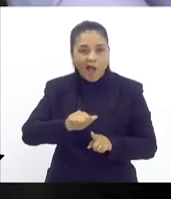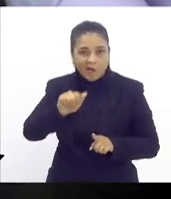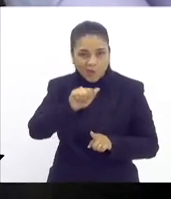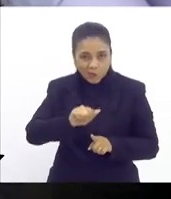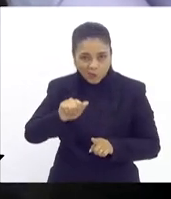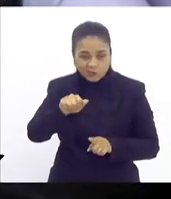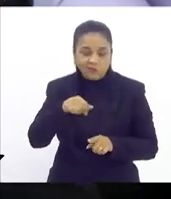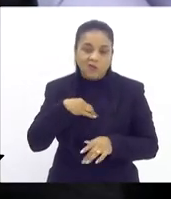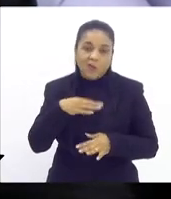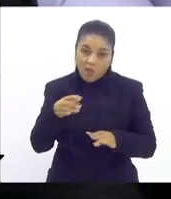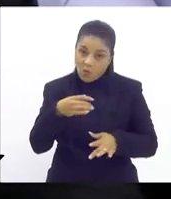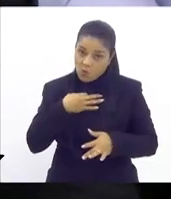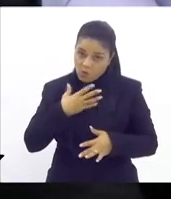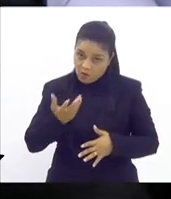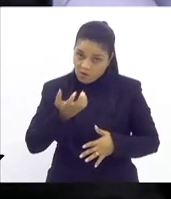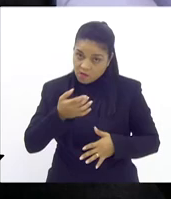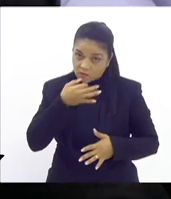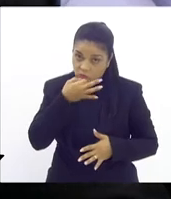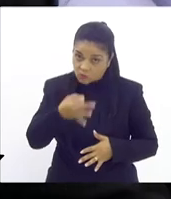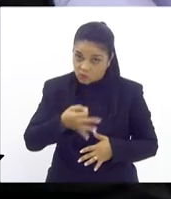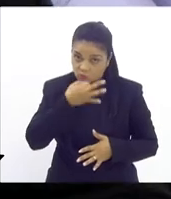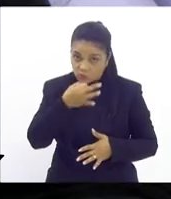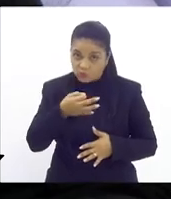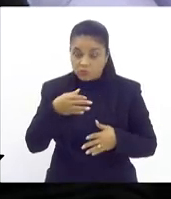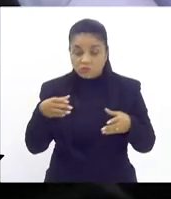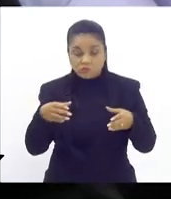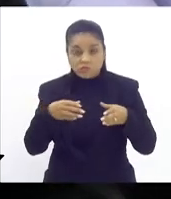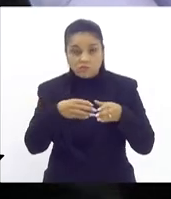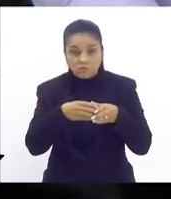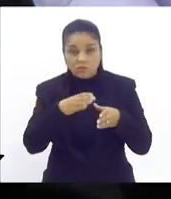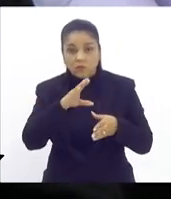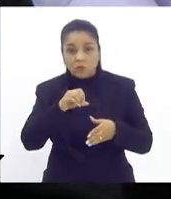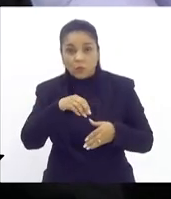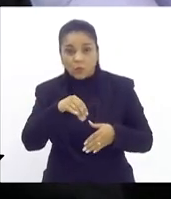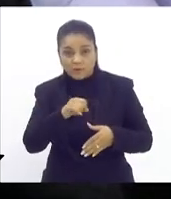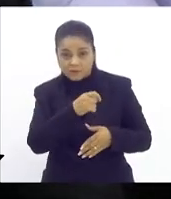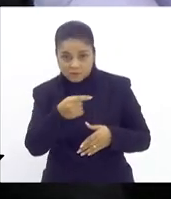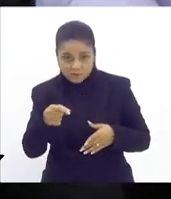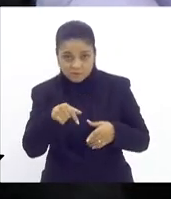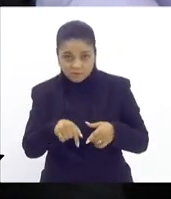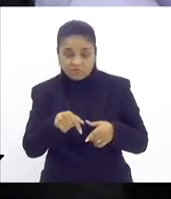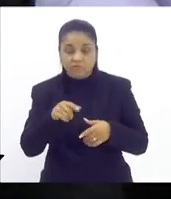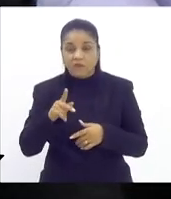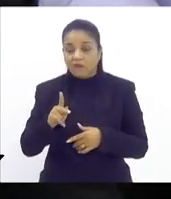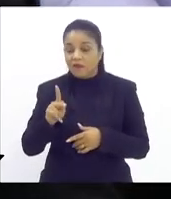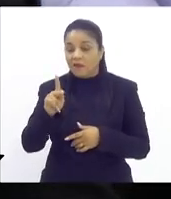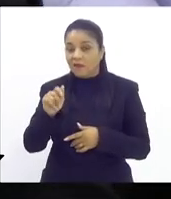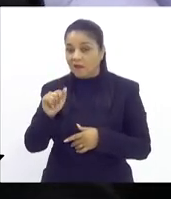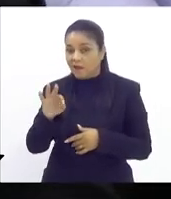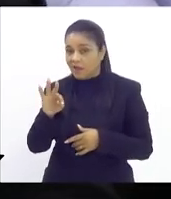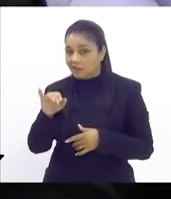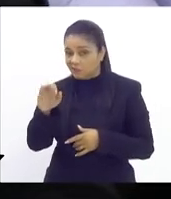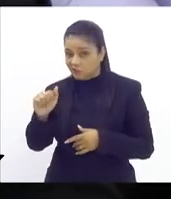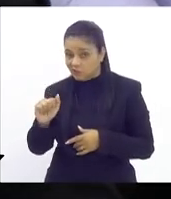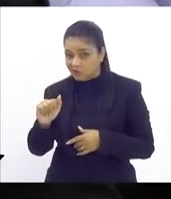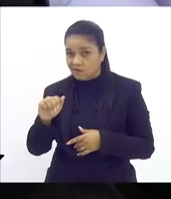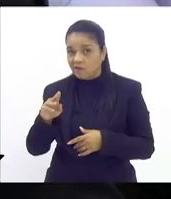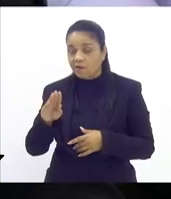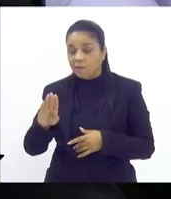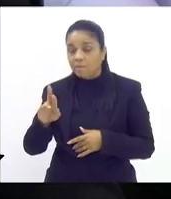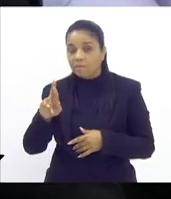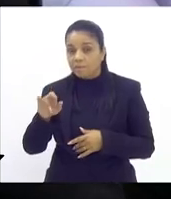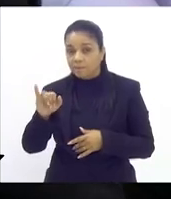sugerir presidente que a condução fosse determinada para senhora Kátia Brito Rhapsody que é a diretora